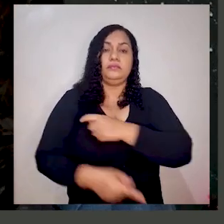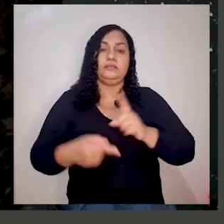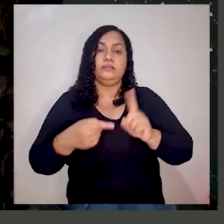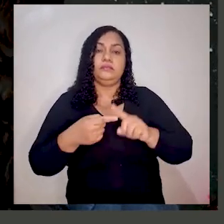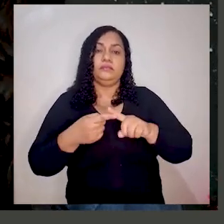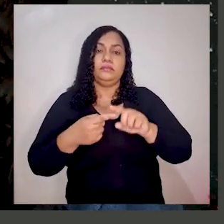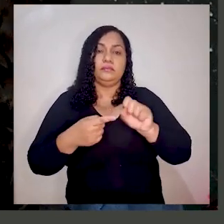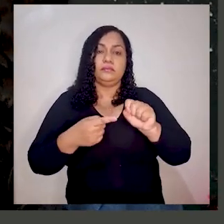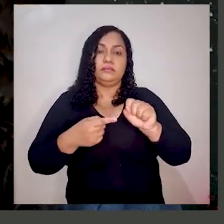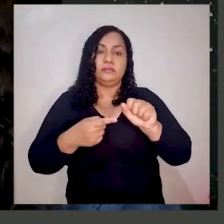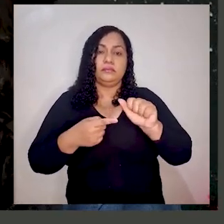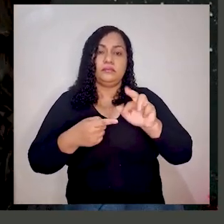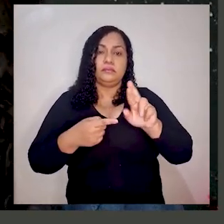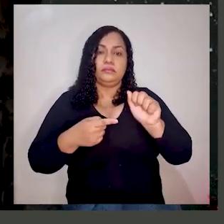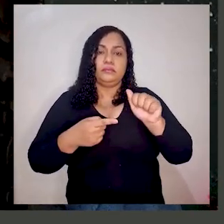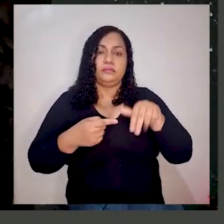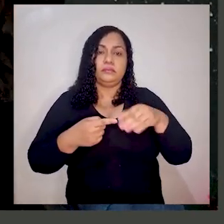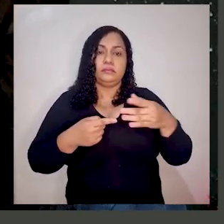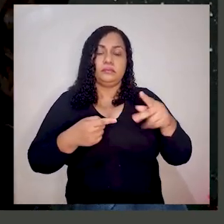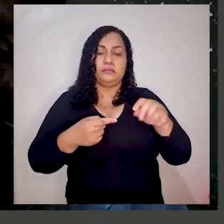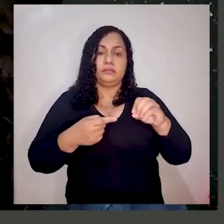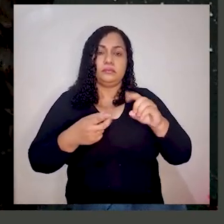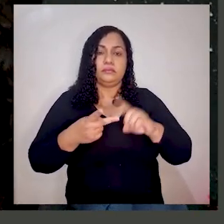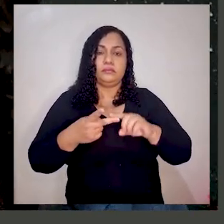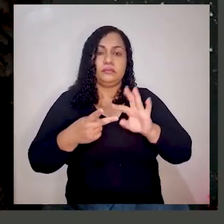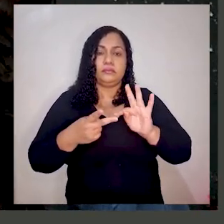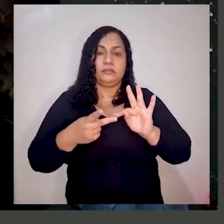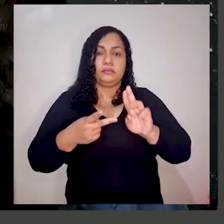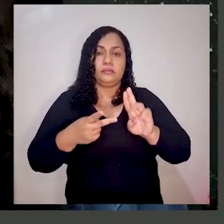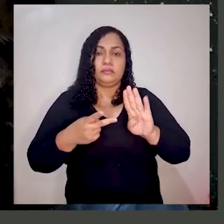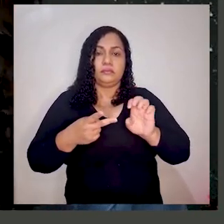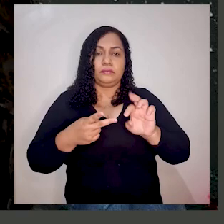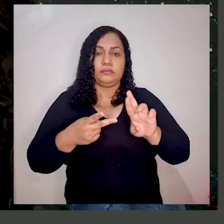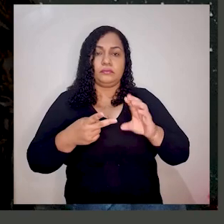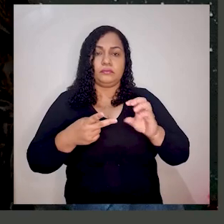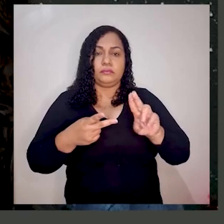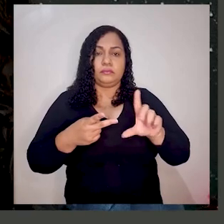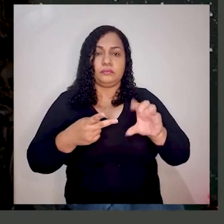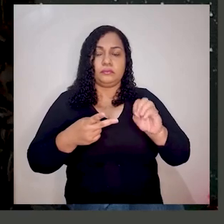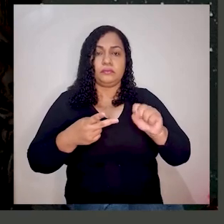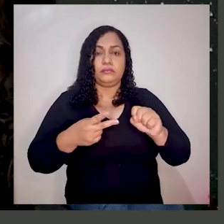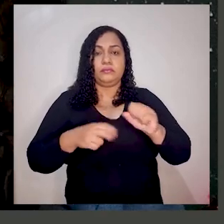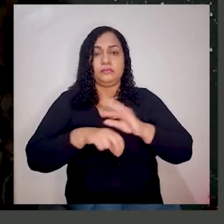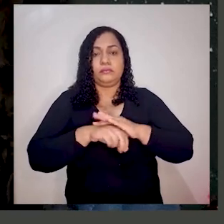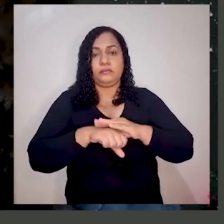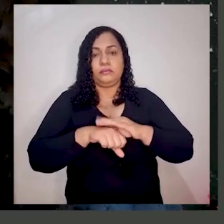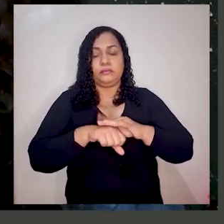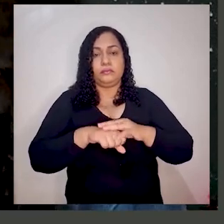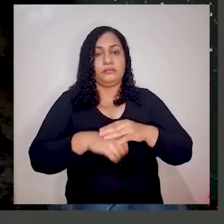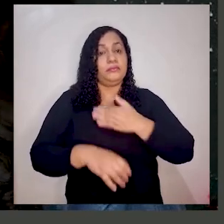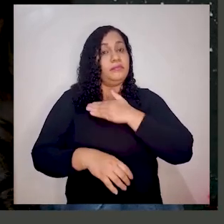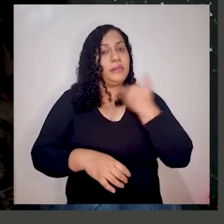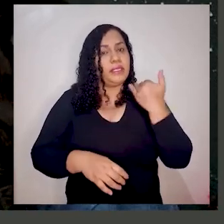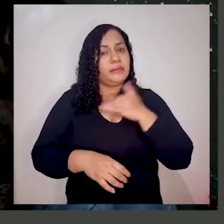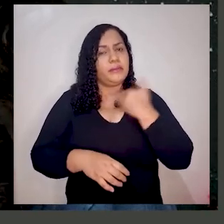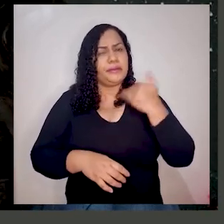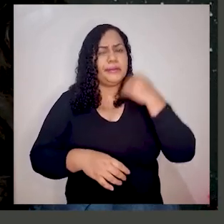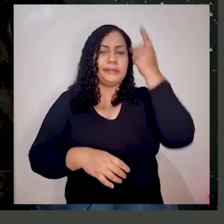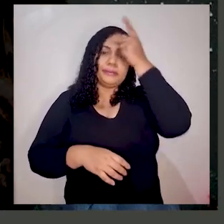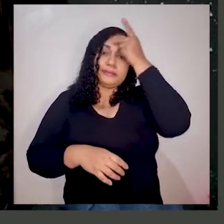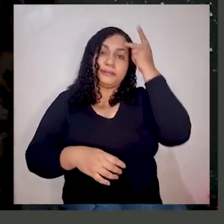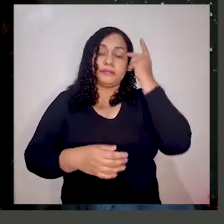A gente vai ter aí sarampo, tuberculose, que matava muita gente no século passado, né? Entre uma série de